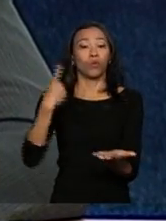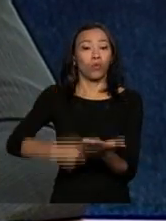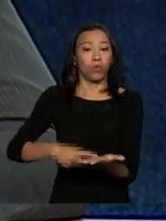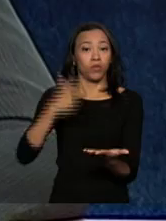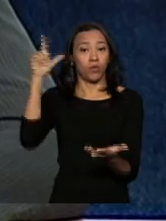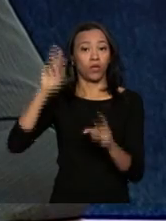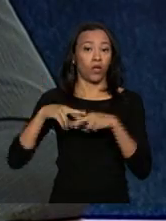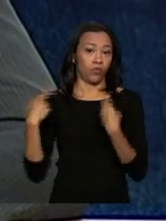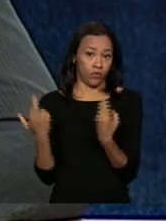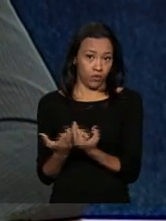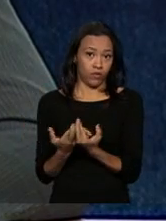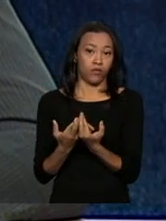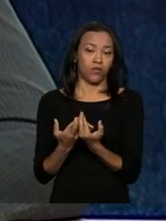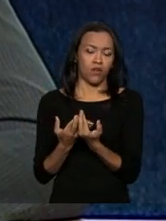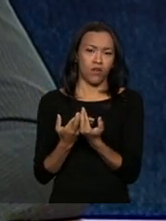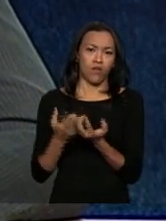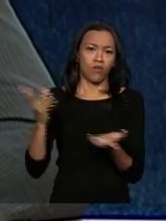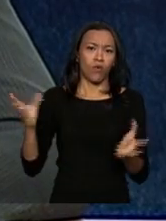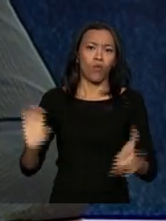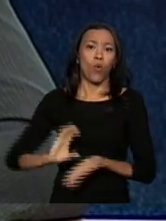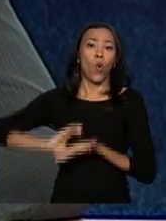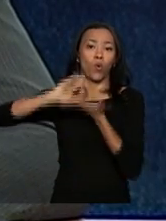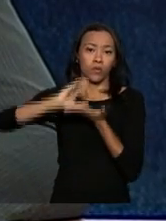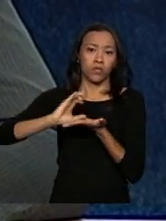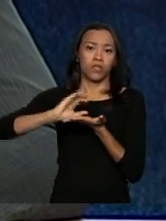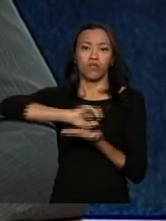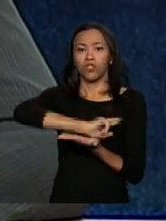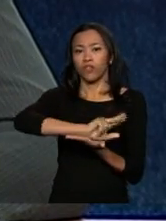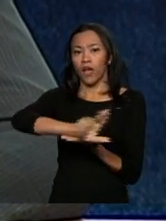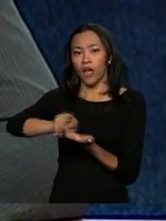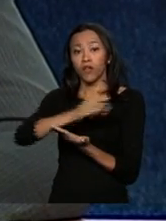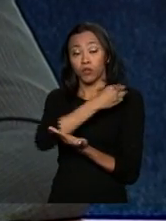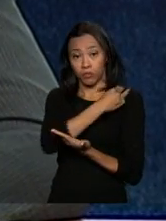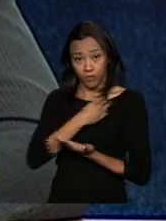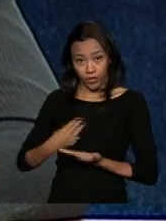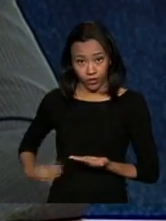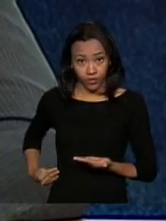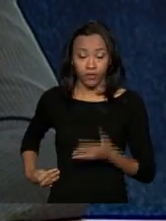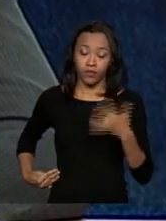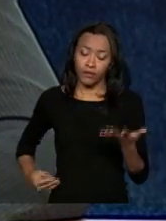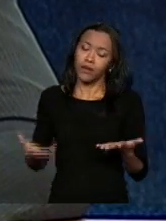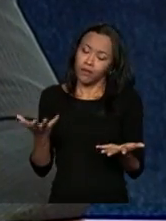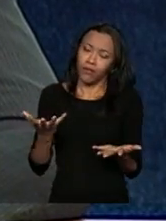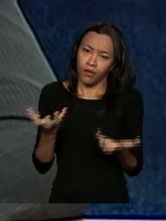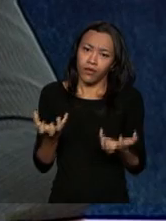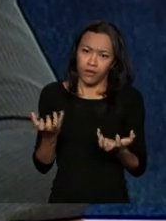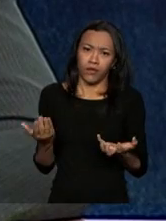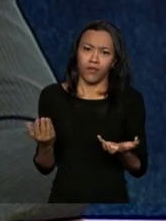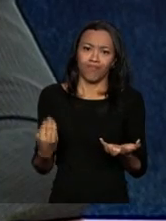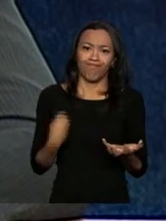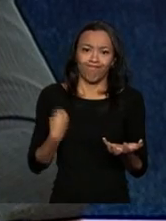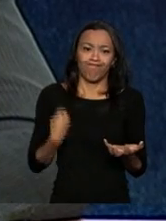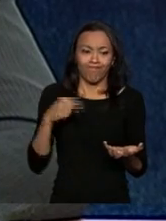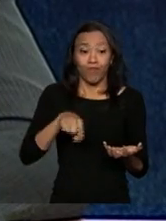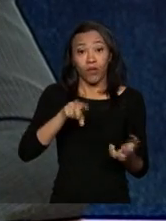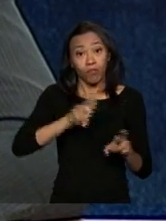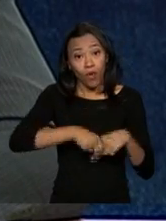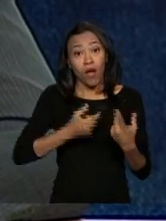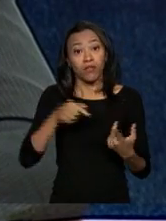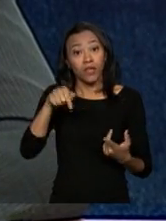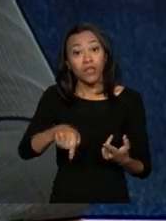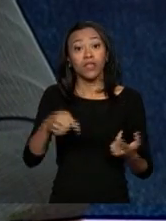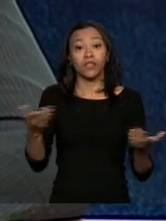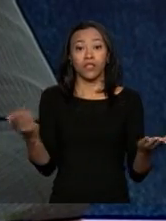conselho de ministros e que tornou impossível a sua presença né Ele gostaria muito de estar aqui até por conta da importância desses